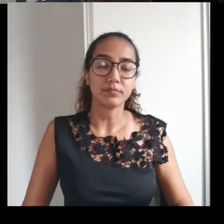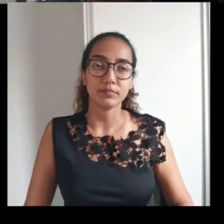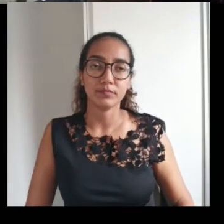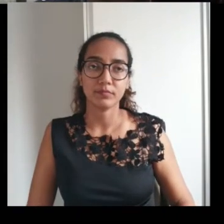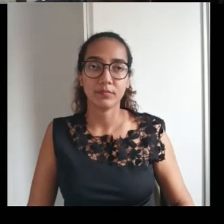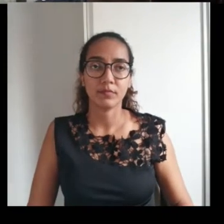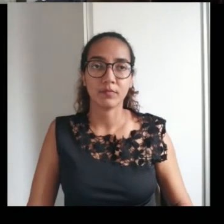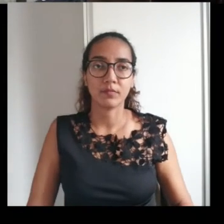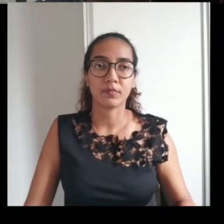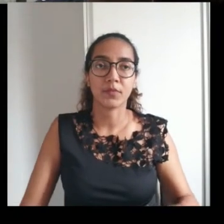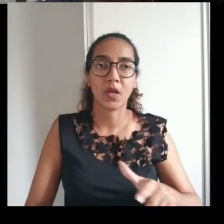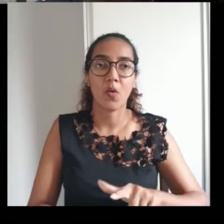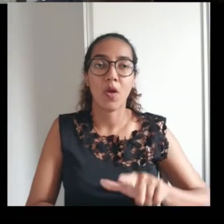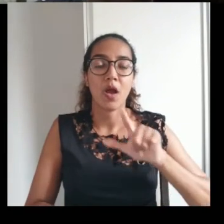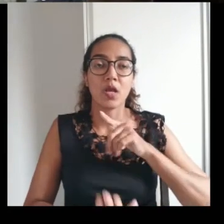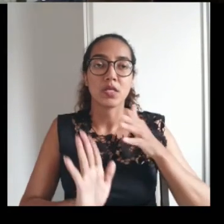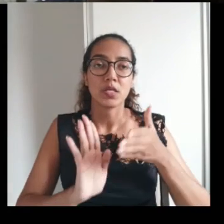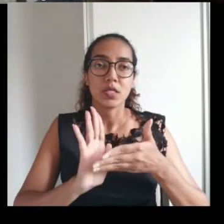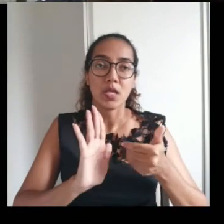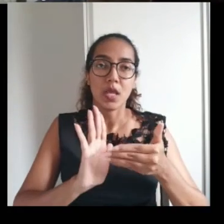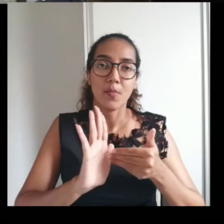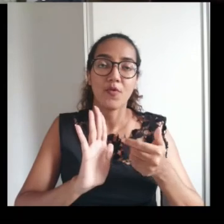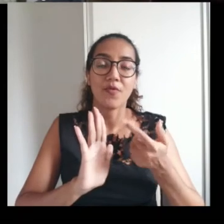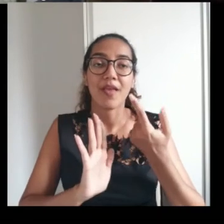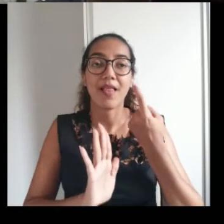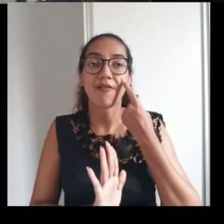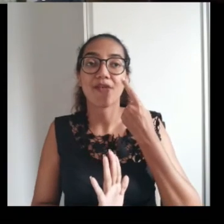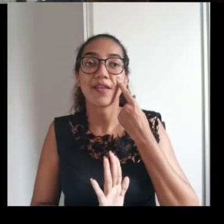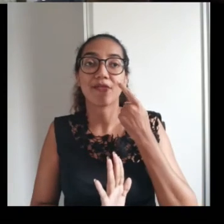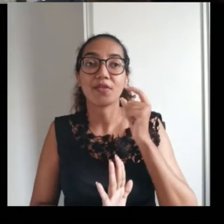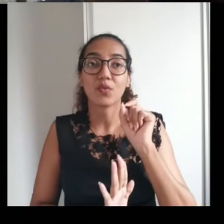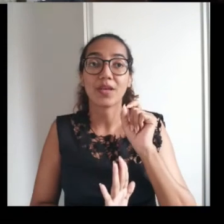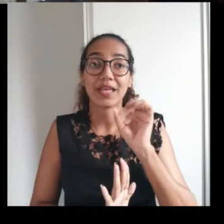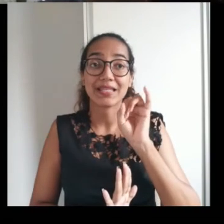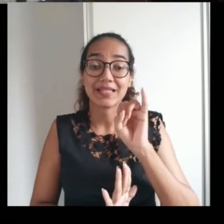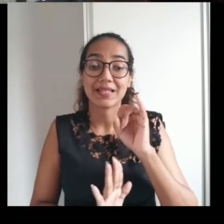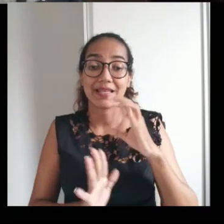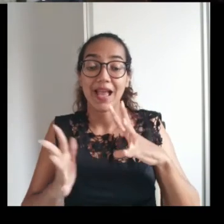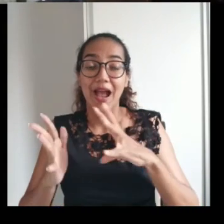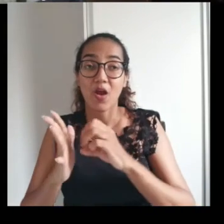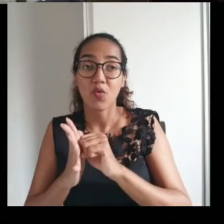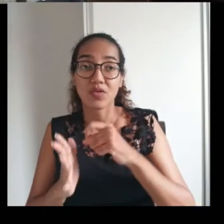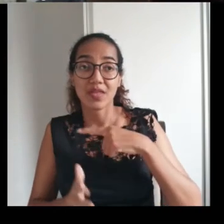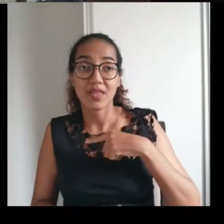se ela tem saldo zero ou não, né, porque, de repente, como é que você vai